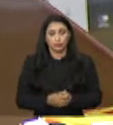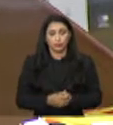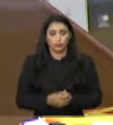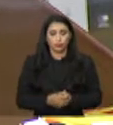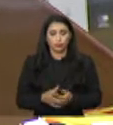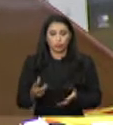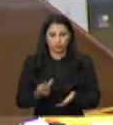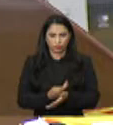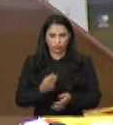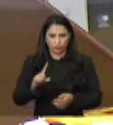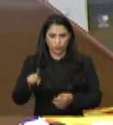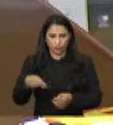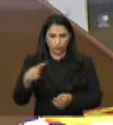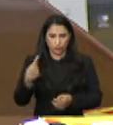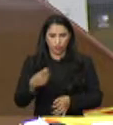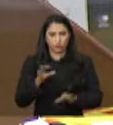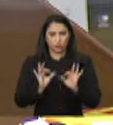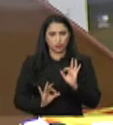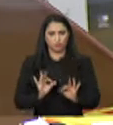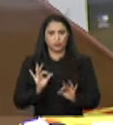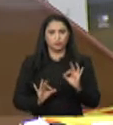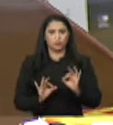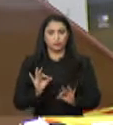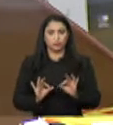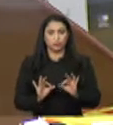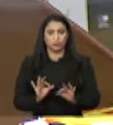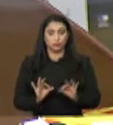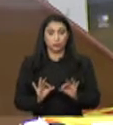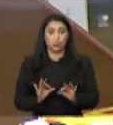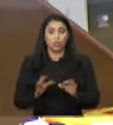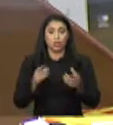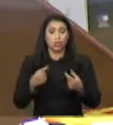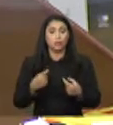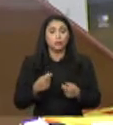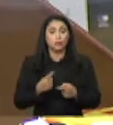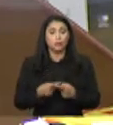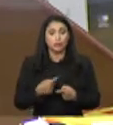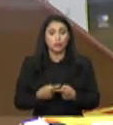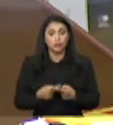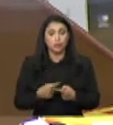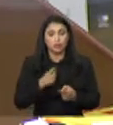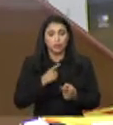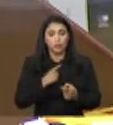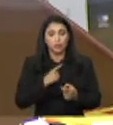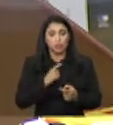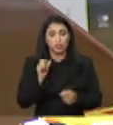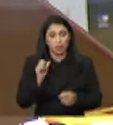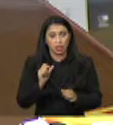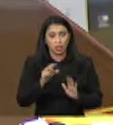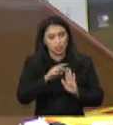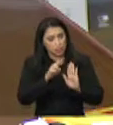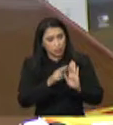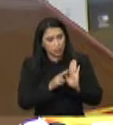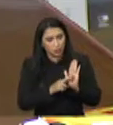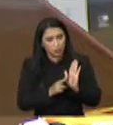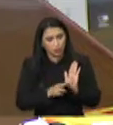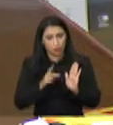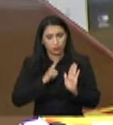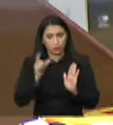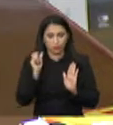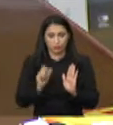depois da coisa julgada não pode se objeto da rescisória precisamente porque se subordina a dita eficácia preclusiva